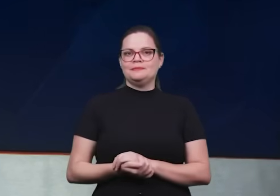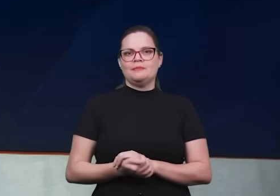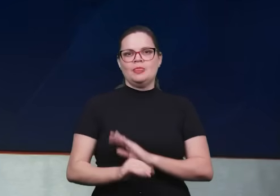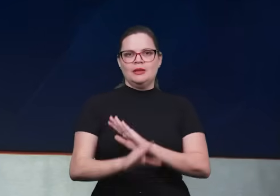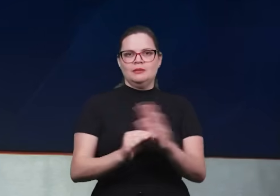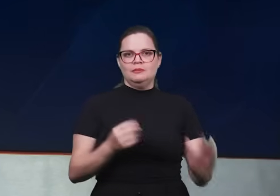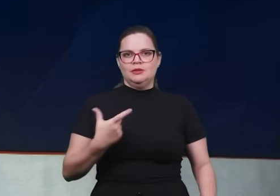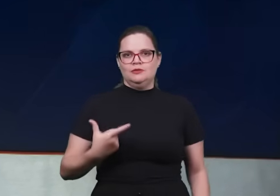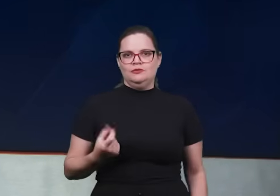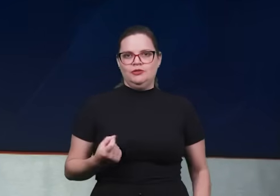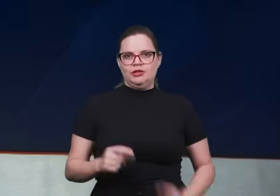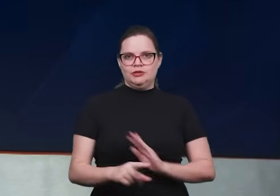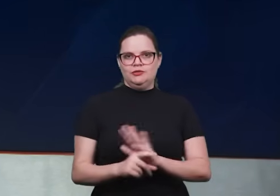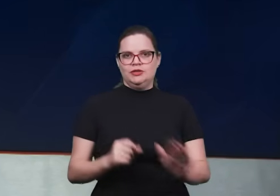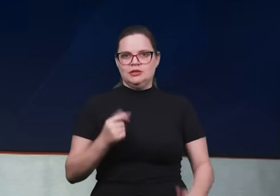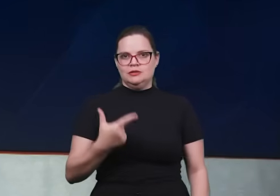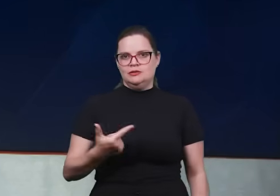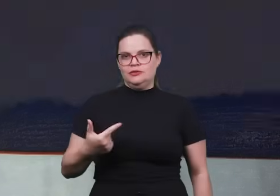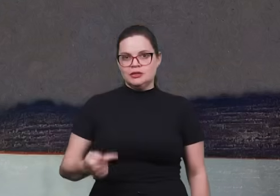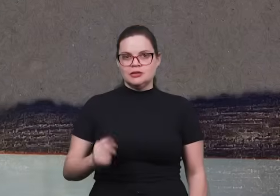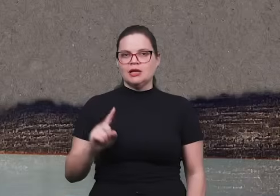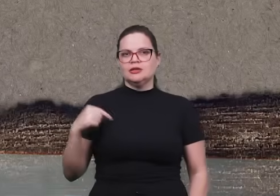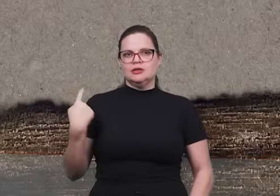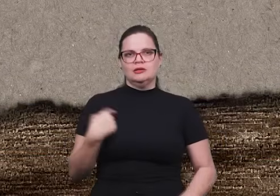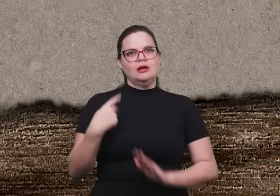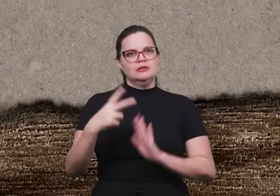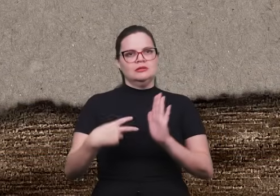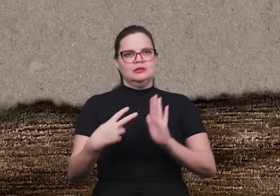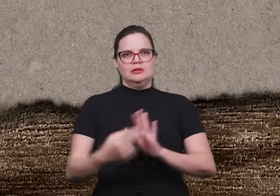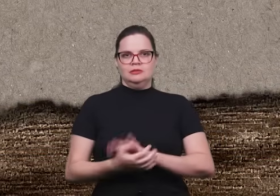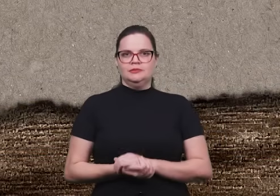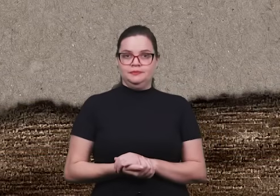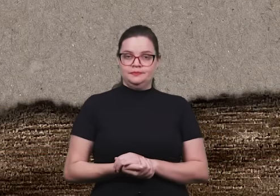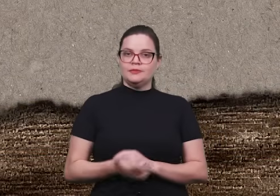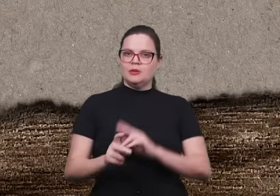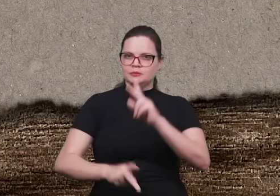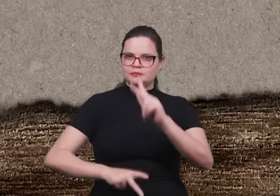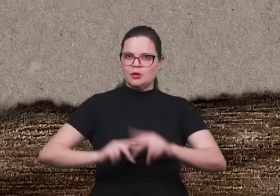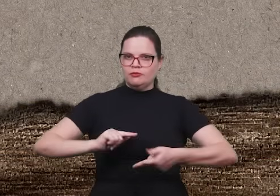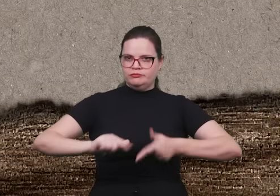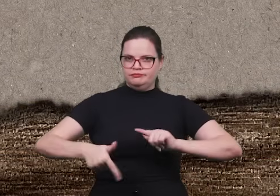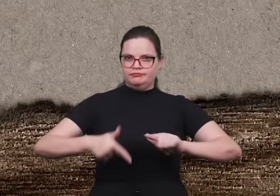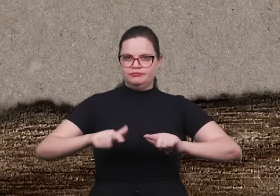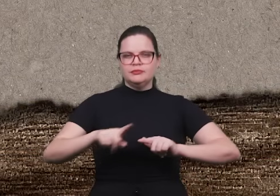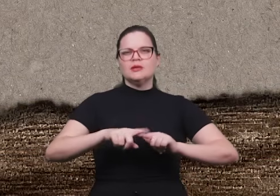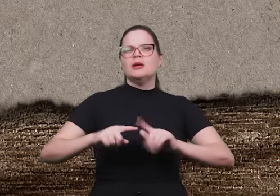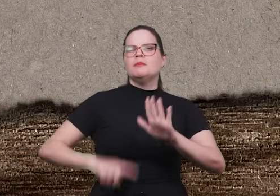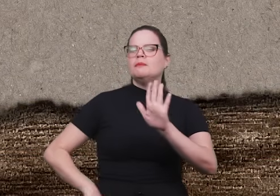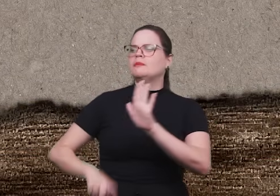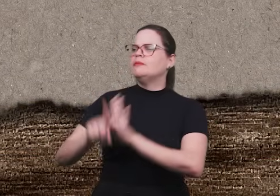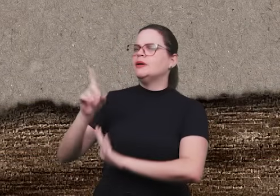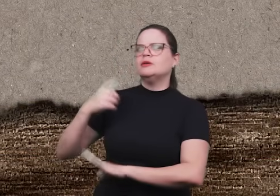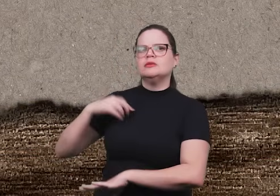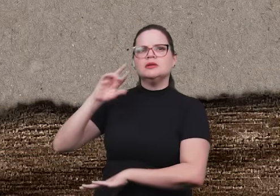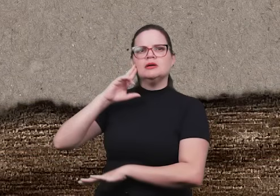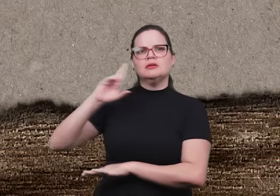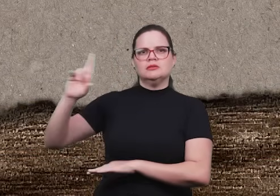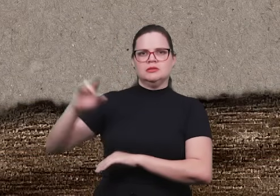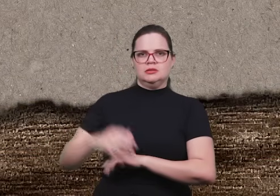capítulo 20, versículo 27, nós lemos a expressão: e os filhos de Israel perguntaram ao